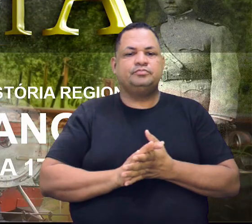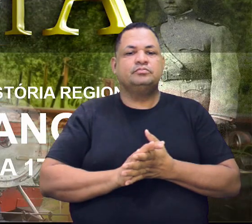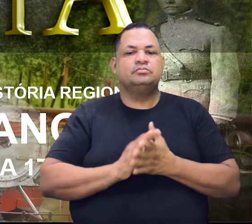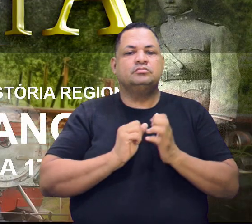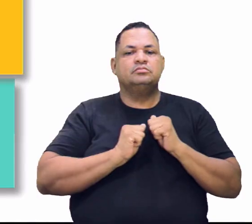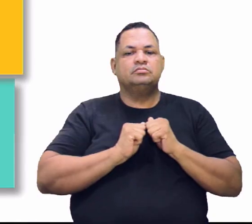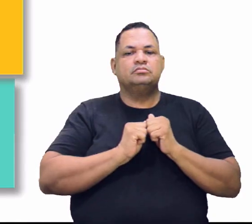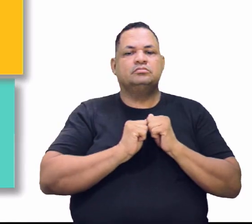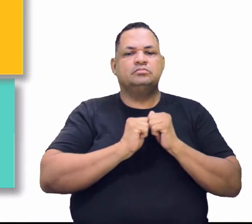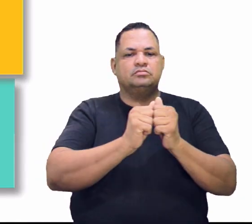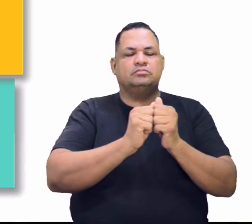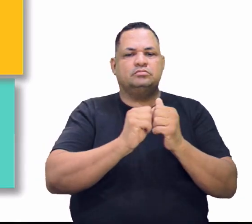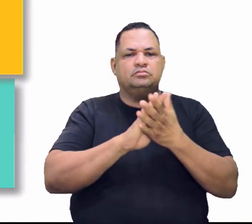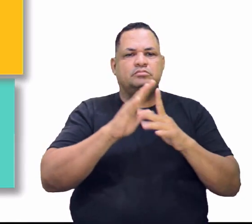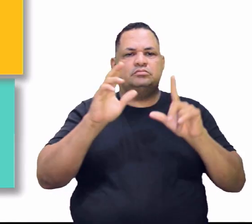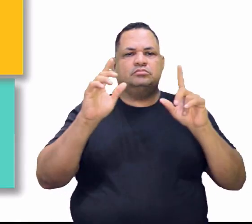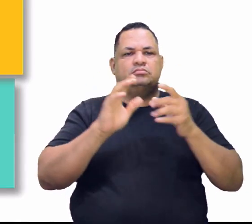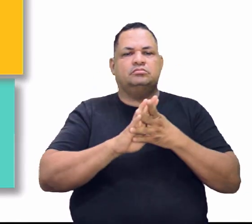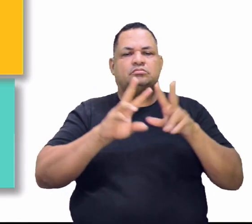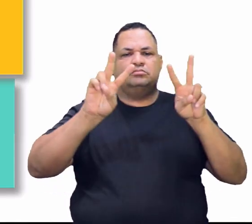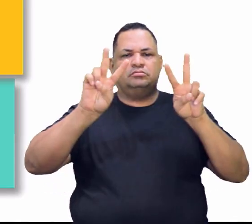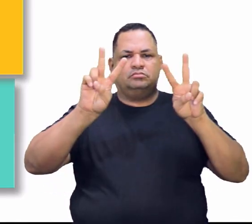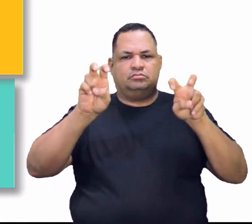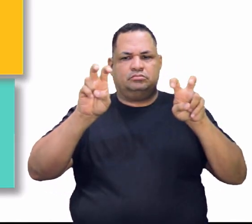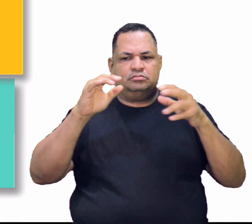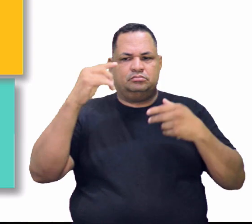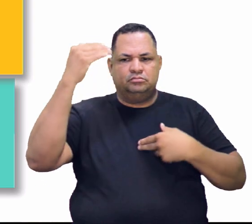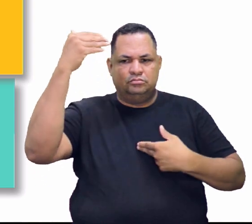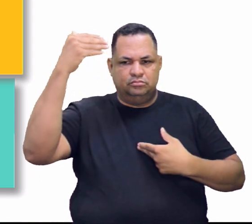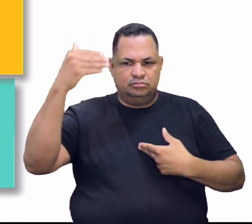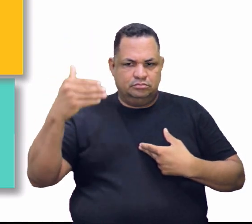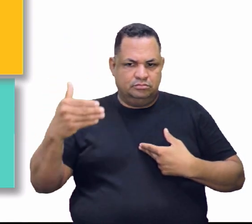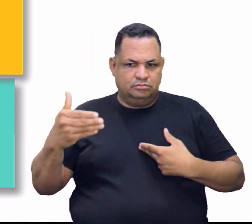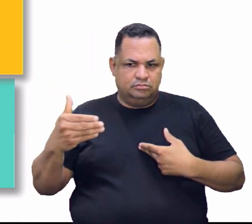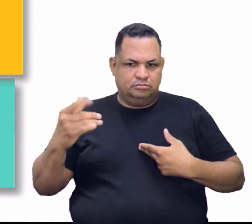então aí. O tema da nossa aula de hoje é essa, linha telegráfica.